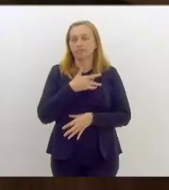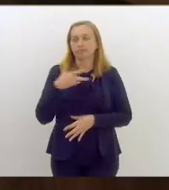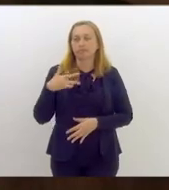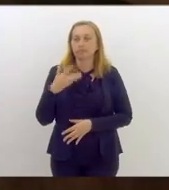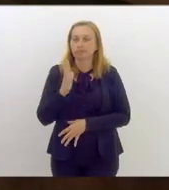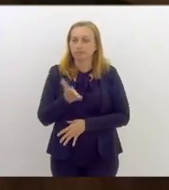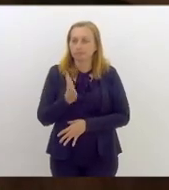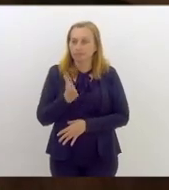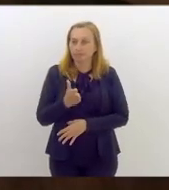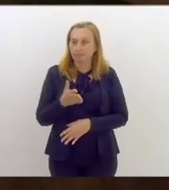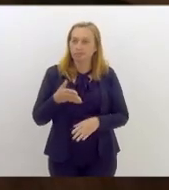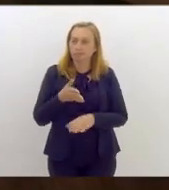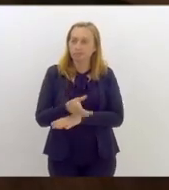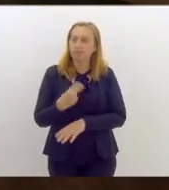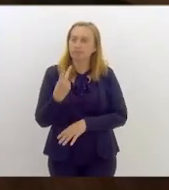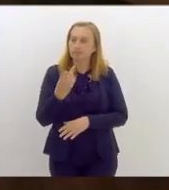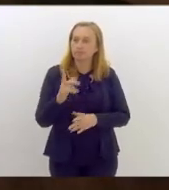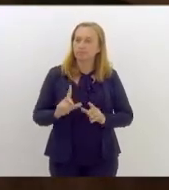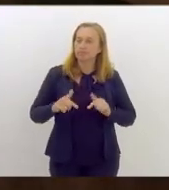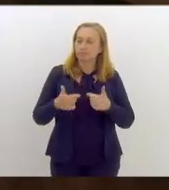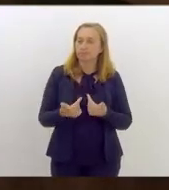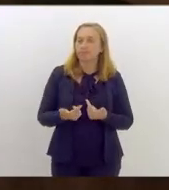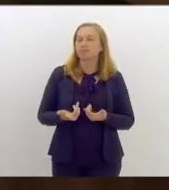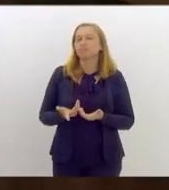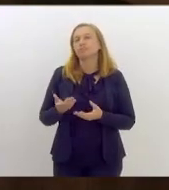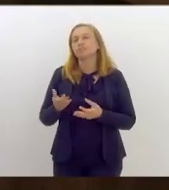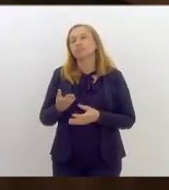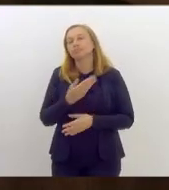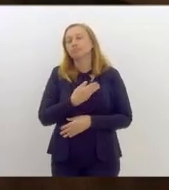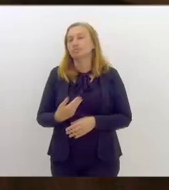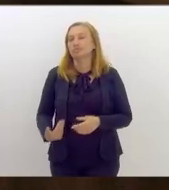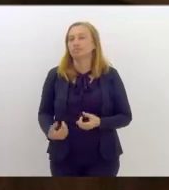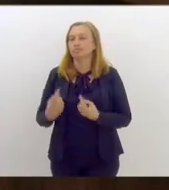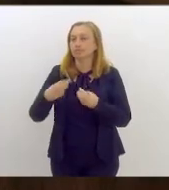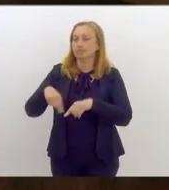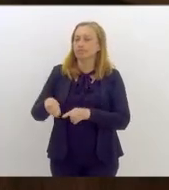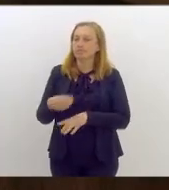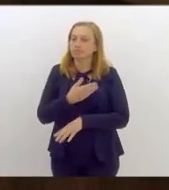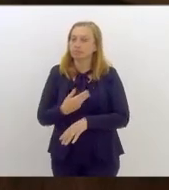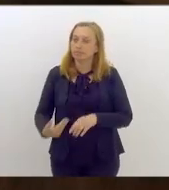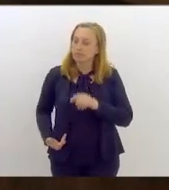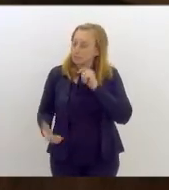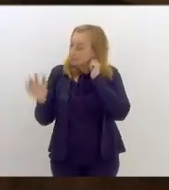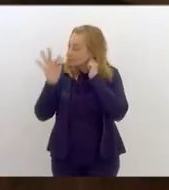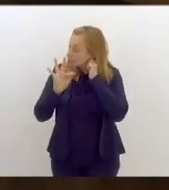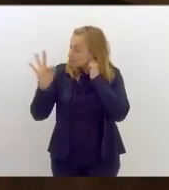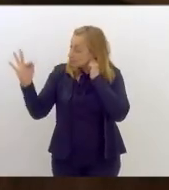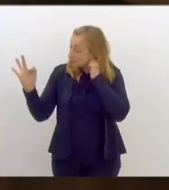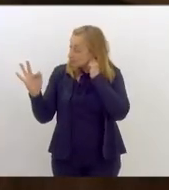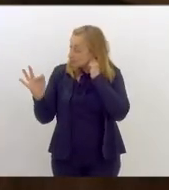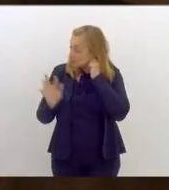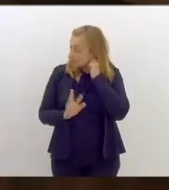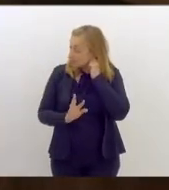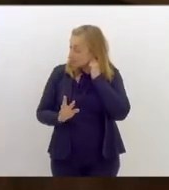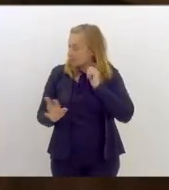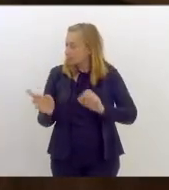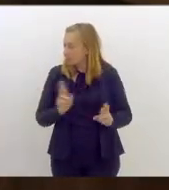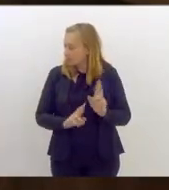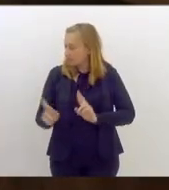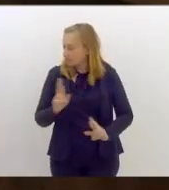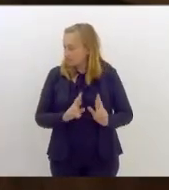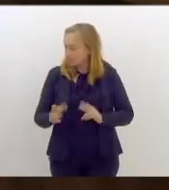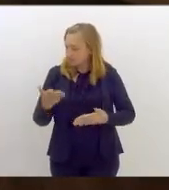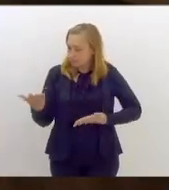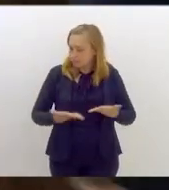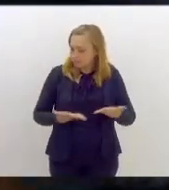já ingressou com duas ações civil públicas contra o governo federal nas questões relativas aos servidores,